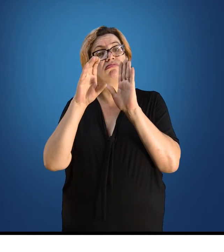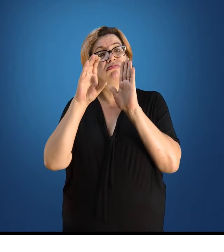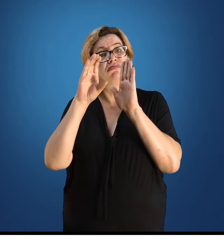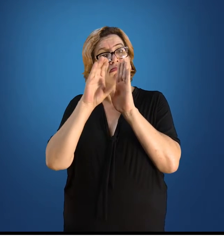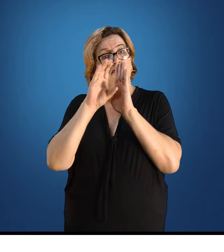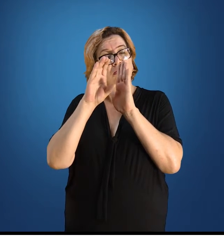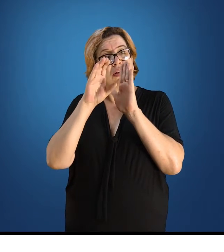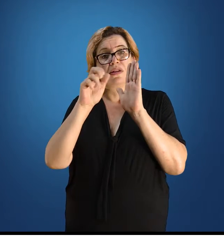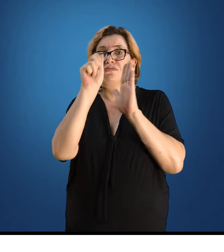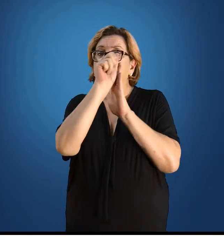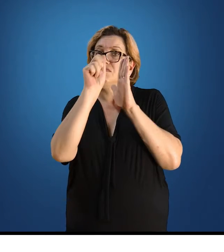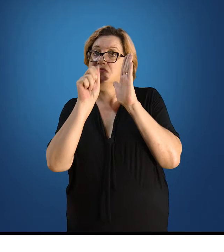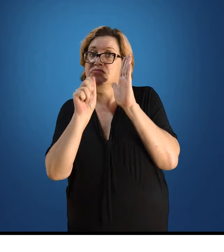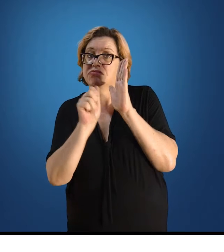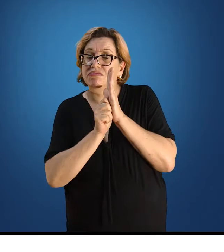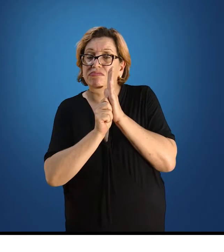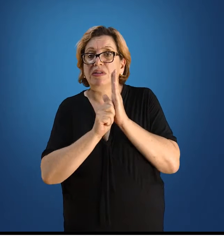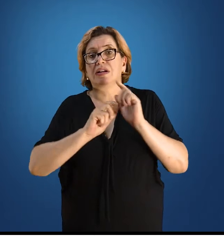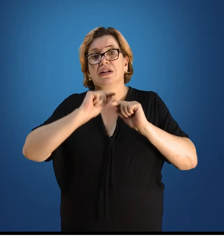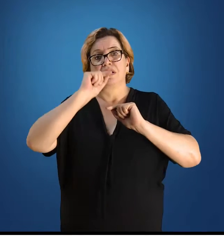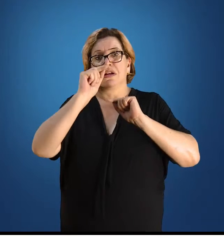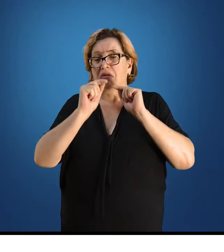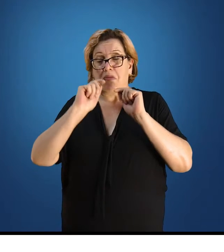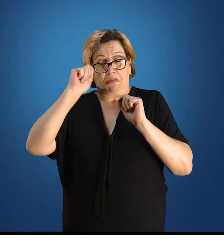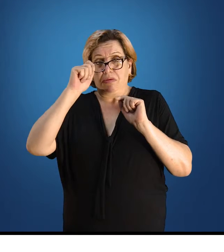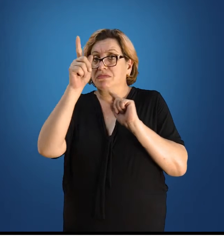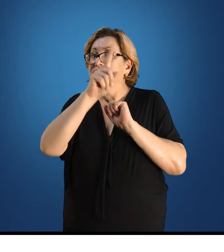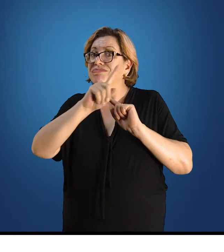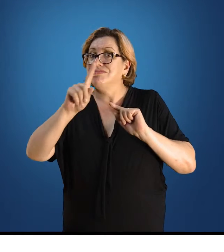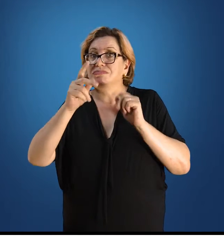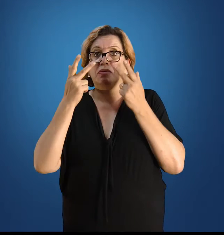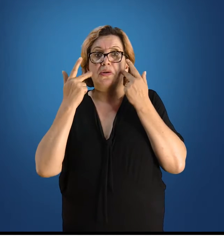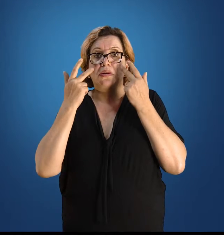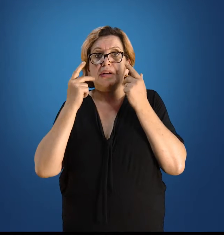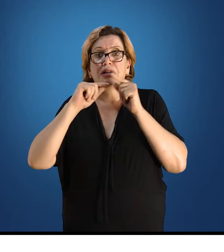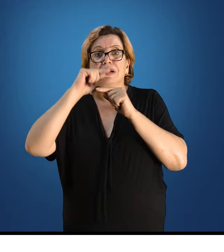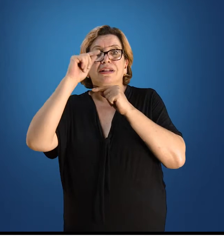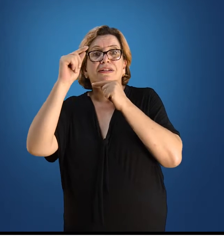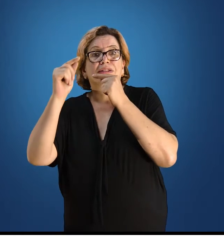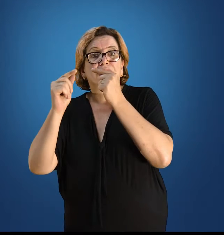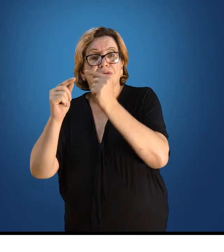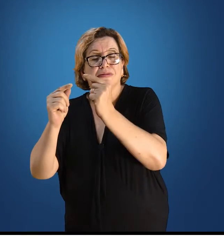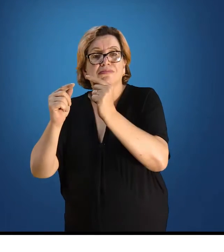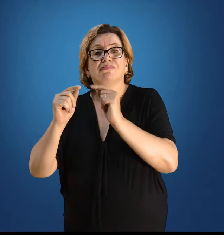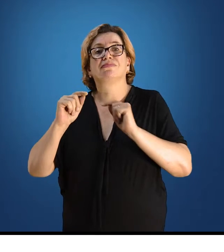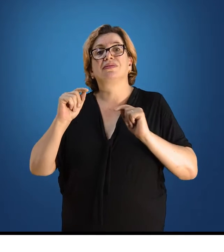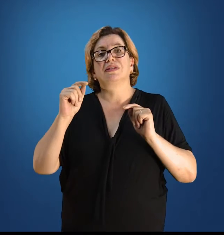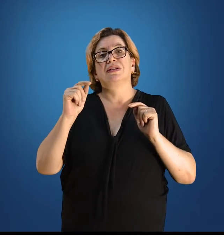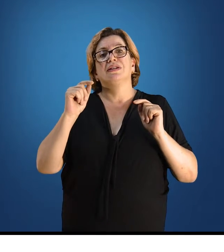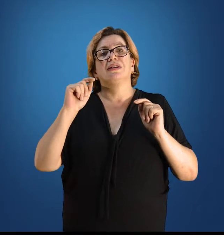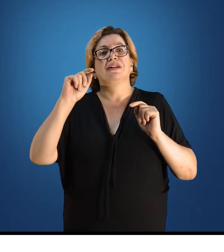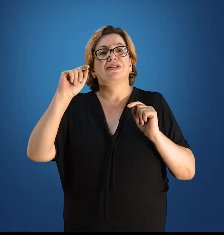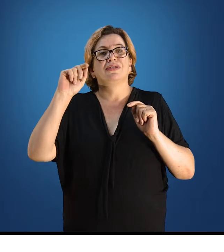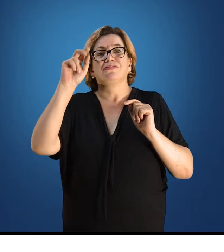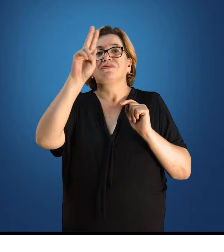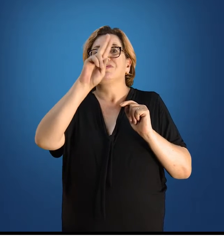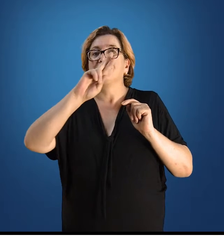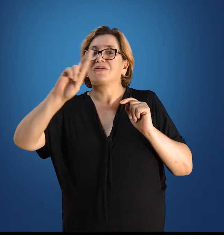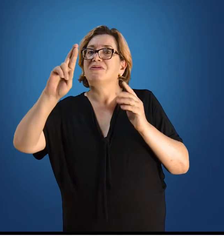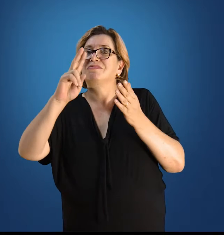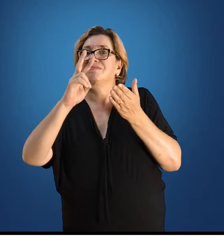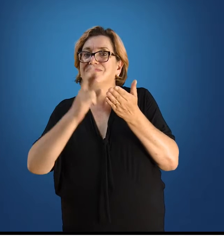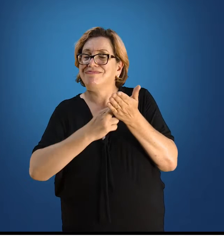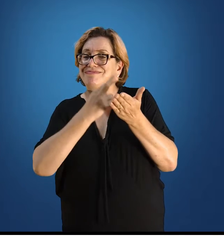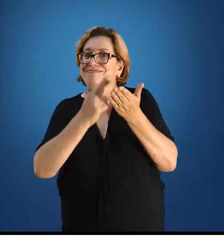do artigo, né? Não em negrito, em letras normais. Depois Política e Administração em negrito, que é o título da